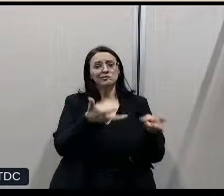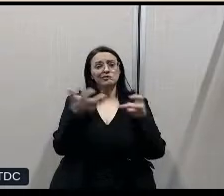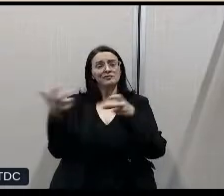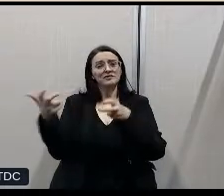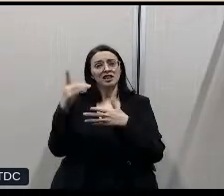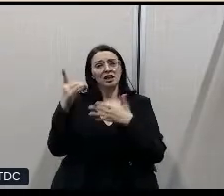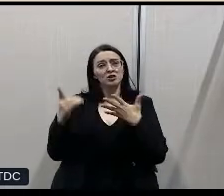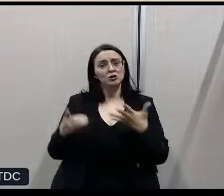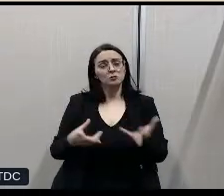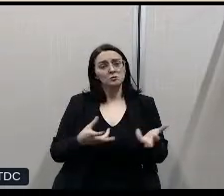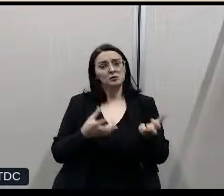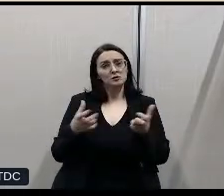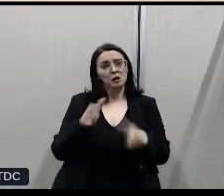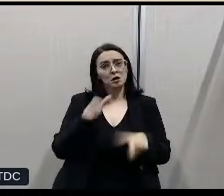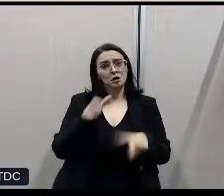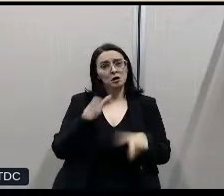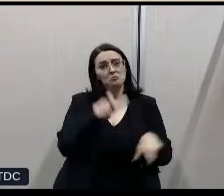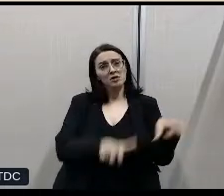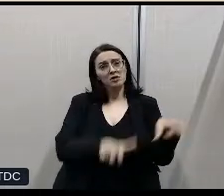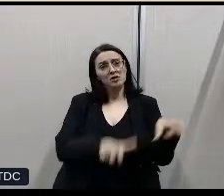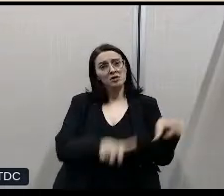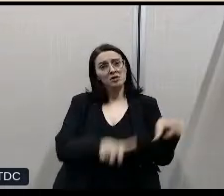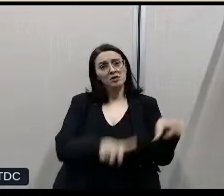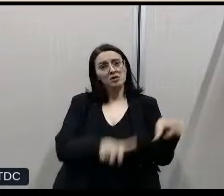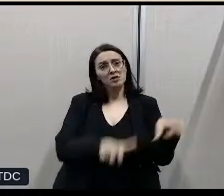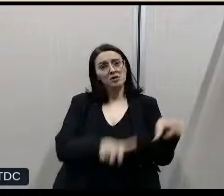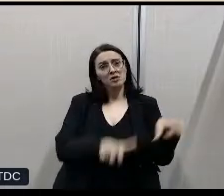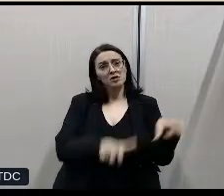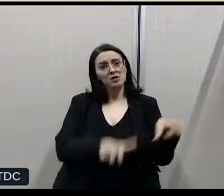dados mostram que as pessoas que estão tendo acesso à